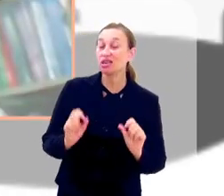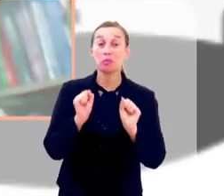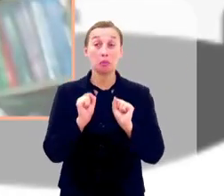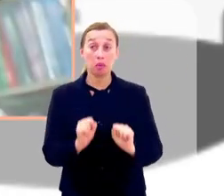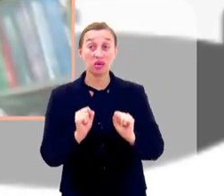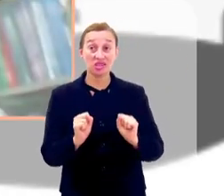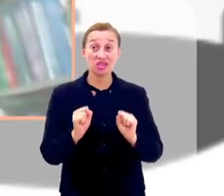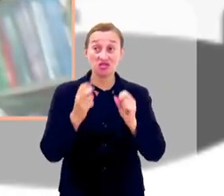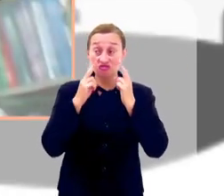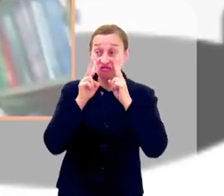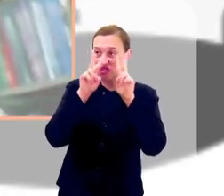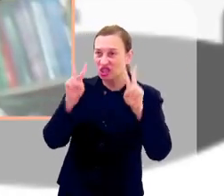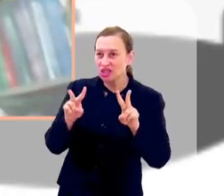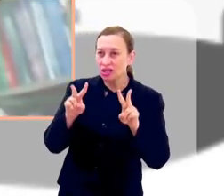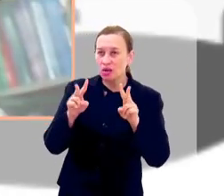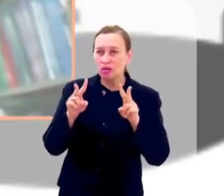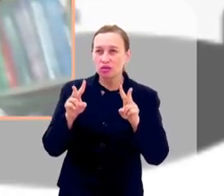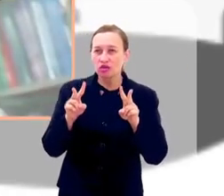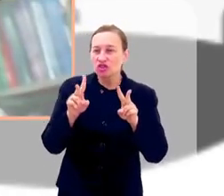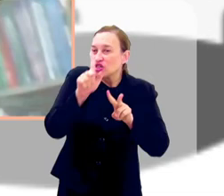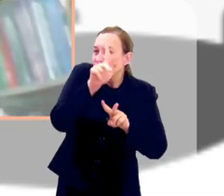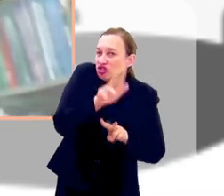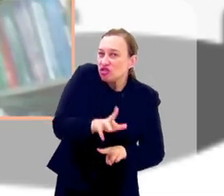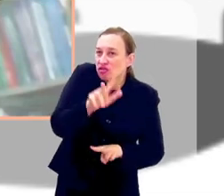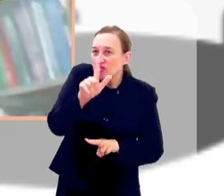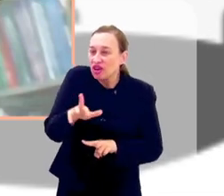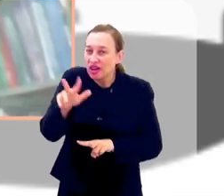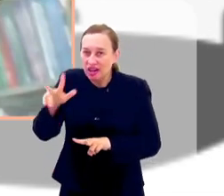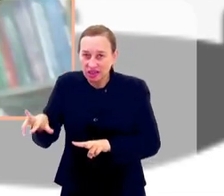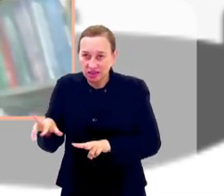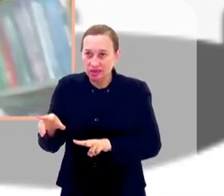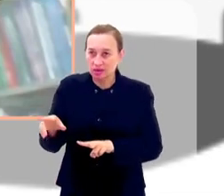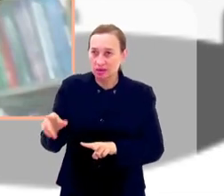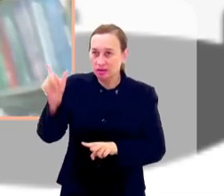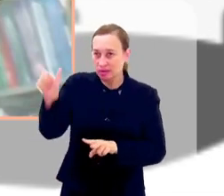felicidade pode ser vista por olhos de diversas